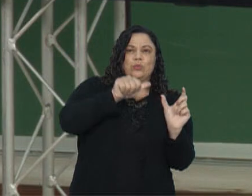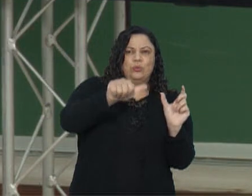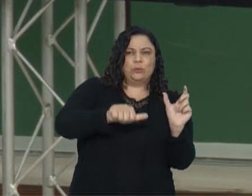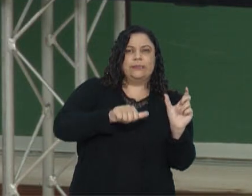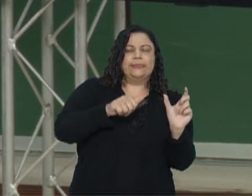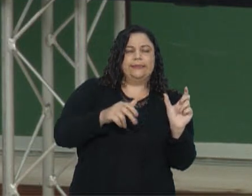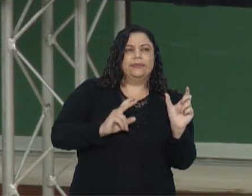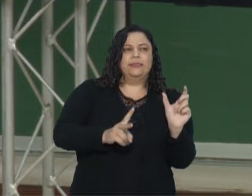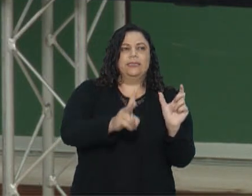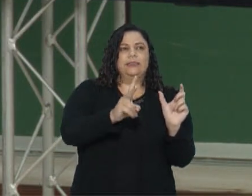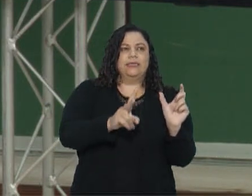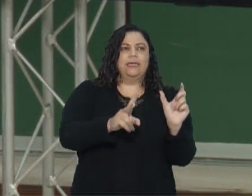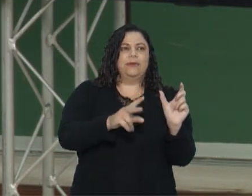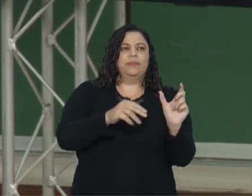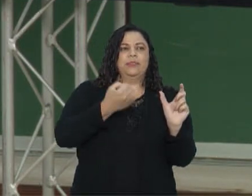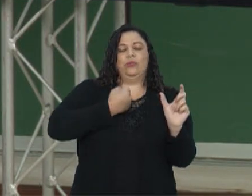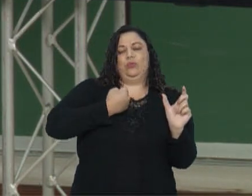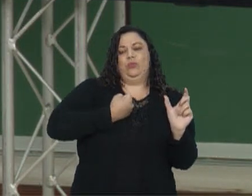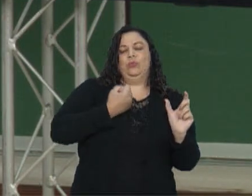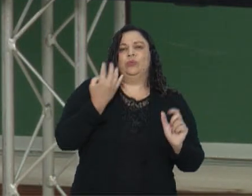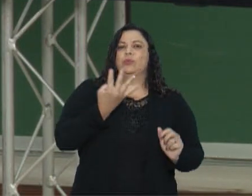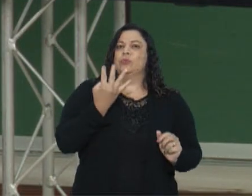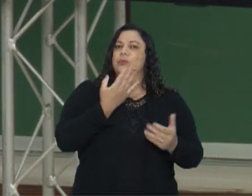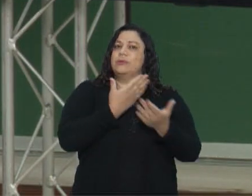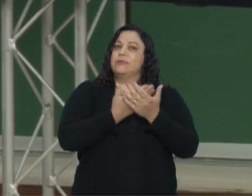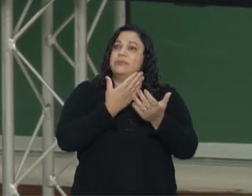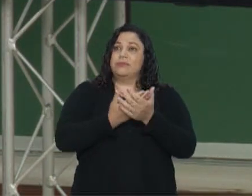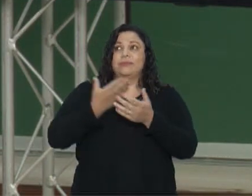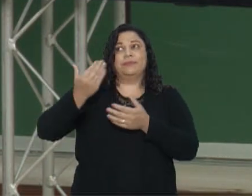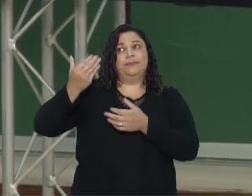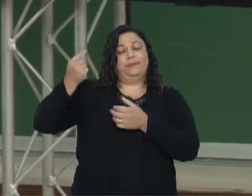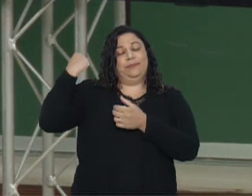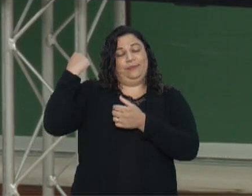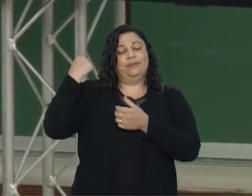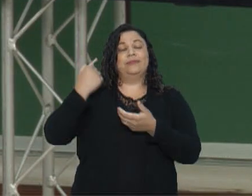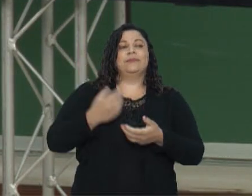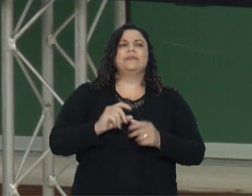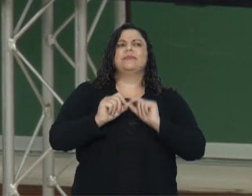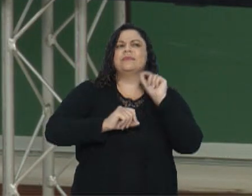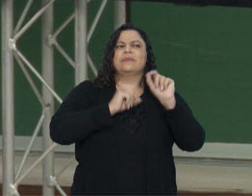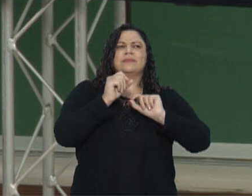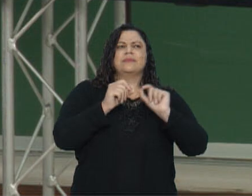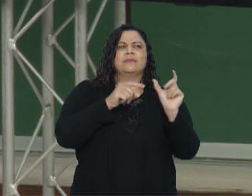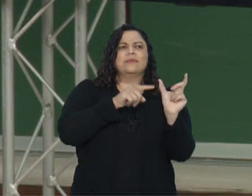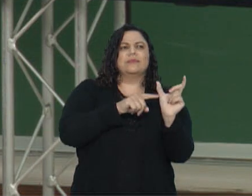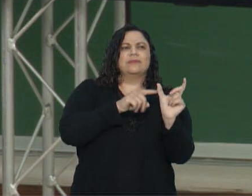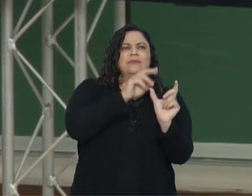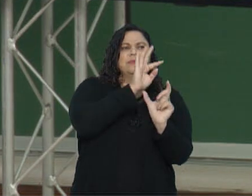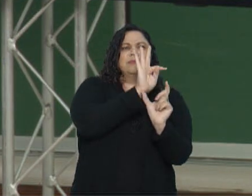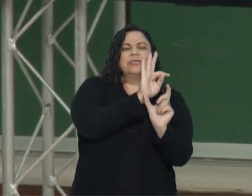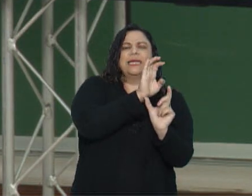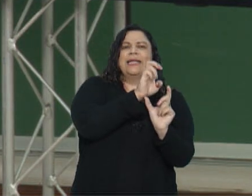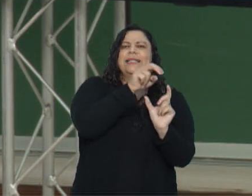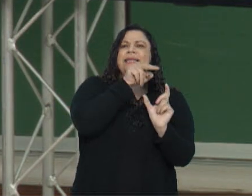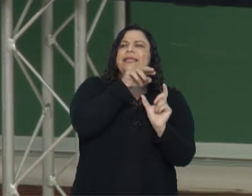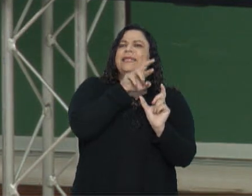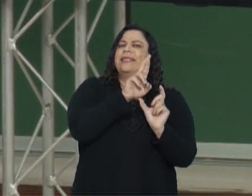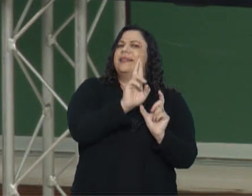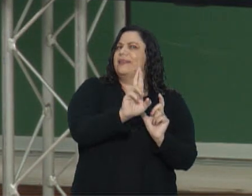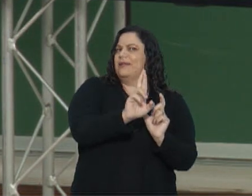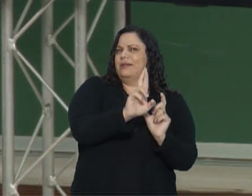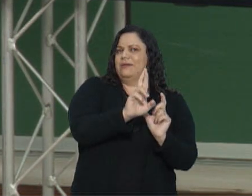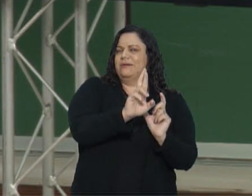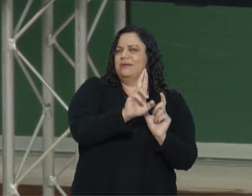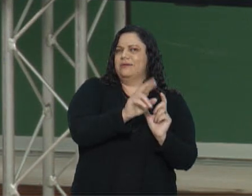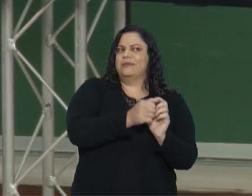fizemos, certo? Lá na aula número 4. Por exemplo, o verbo tener. Olha a raiz do verbo, ten. Nós acrescentamos